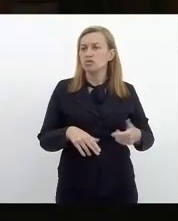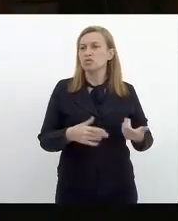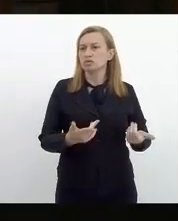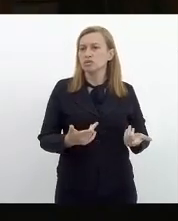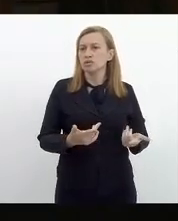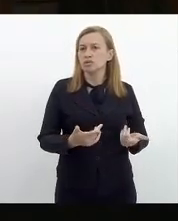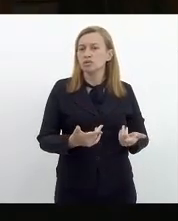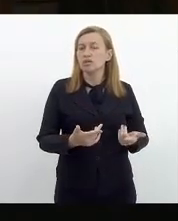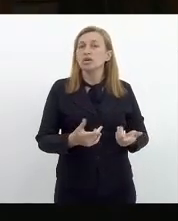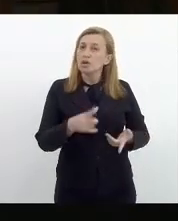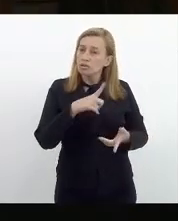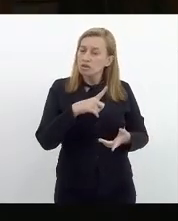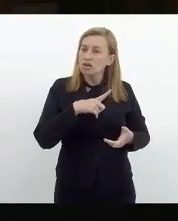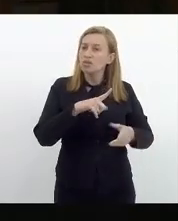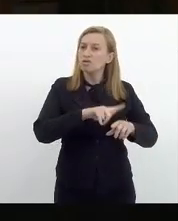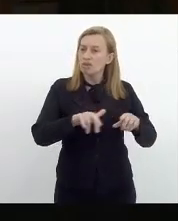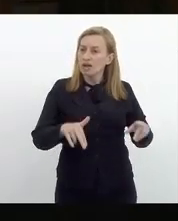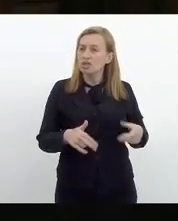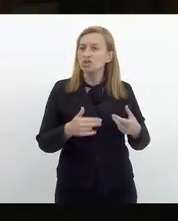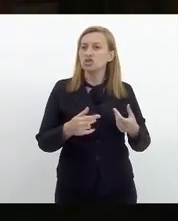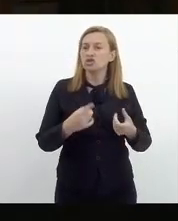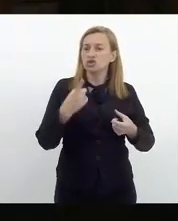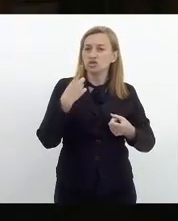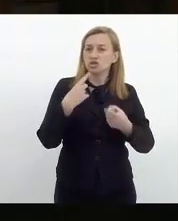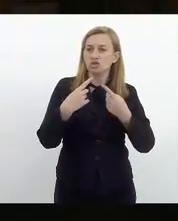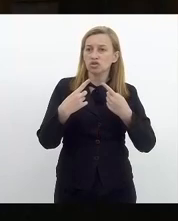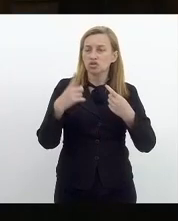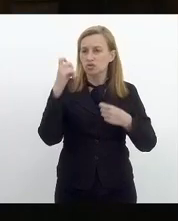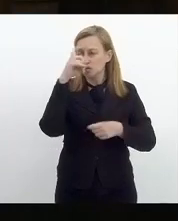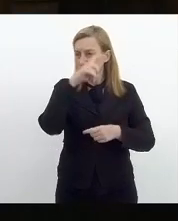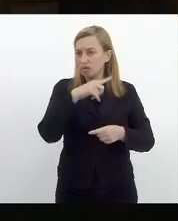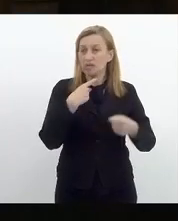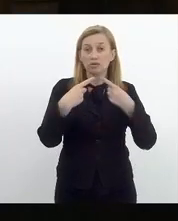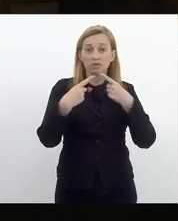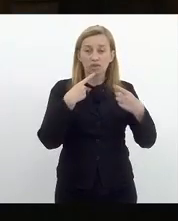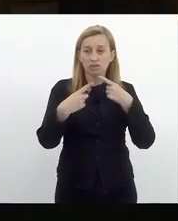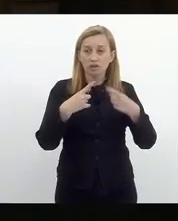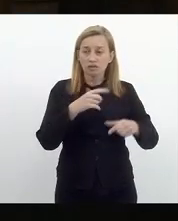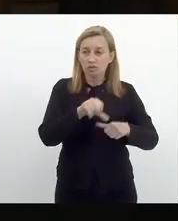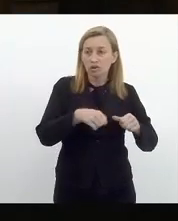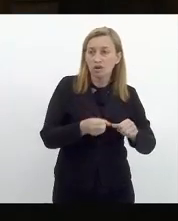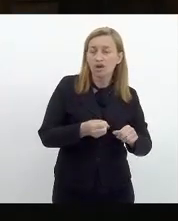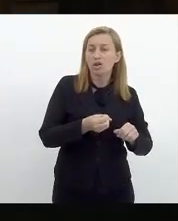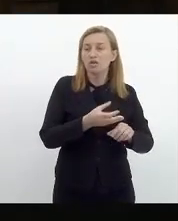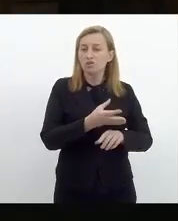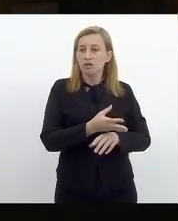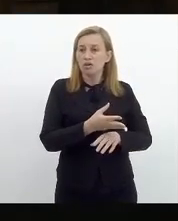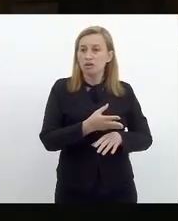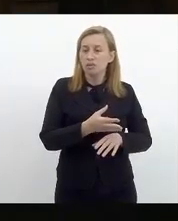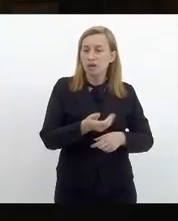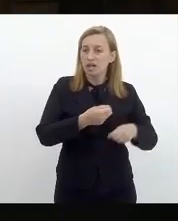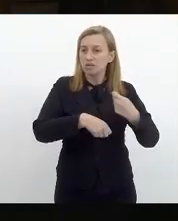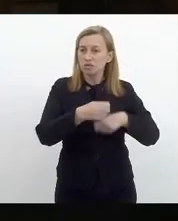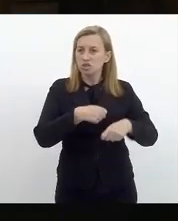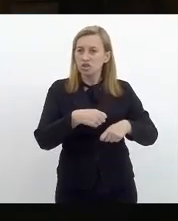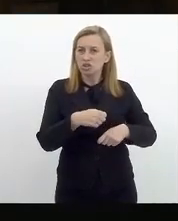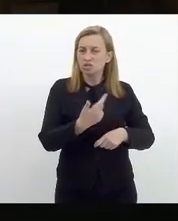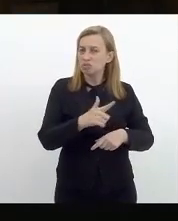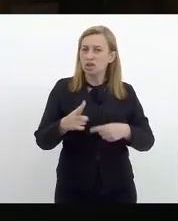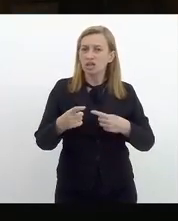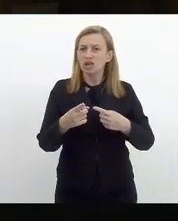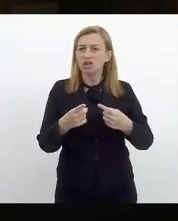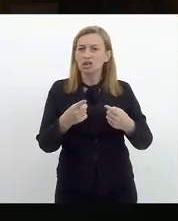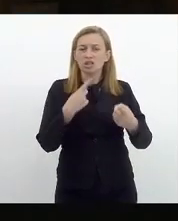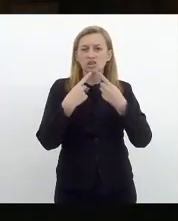eu pelo menos tenho muita dificuldade de fazer um debate sobre a arma administrativa previdenciária que não de batata